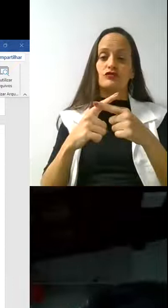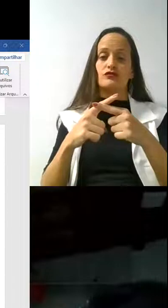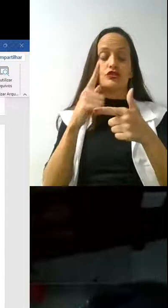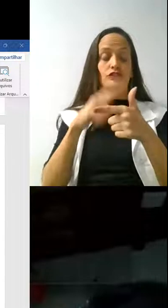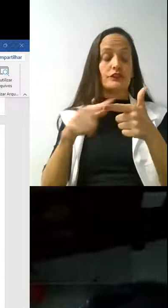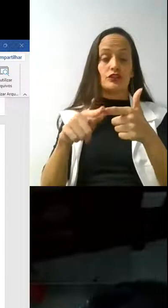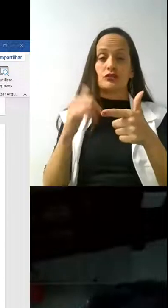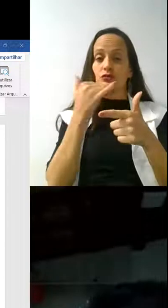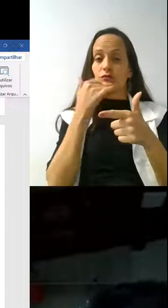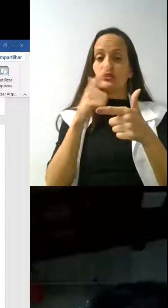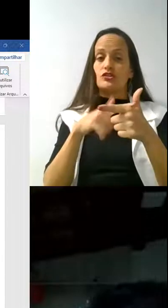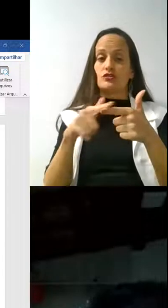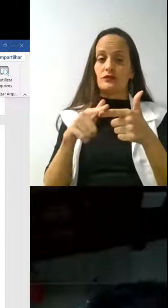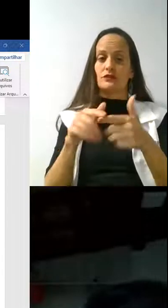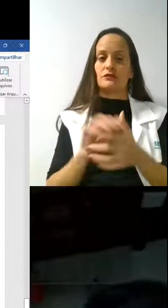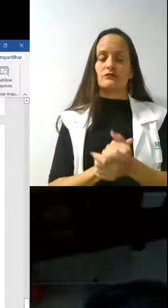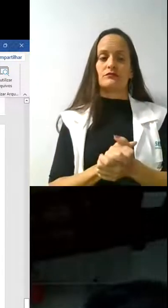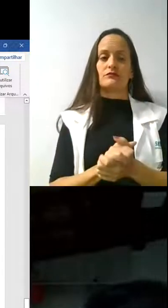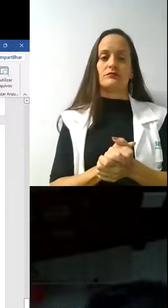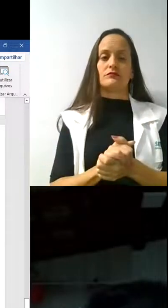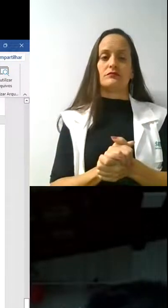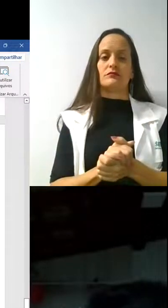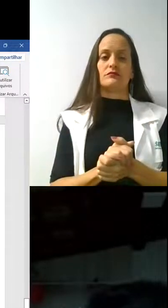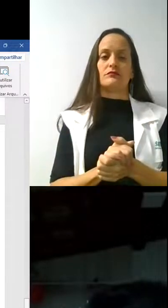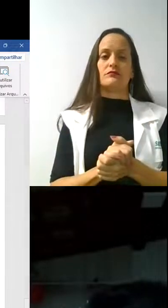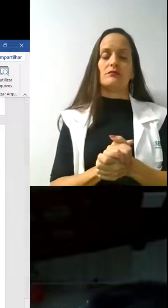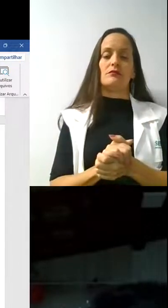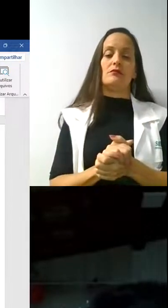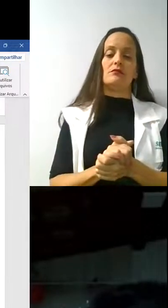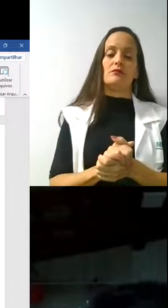redução. É quanto? 1,05.